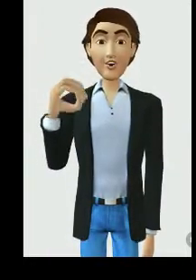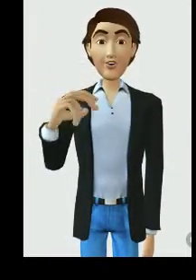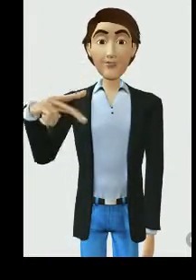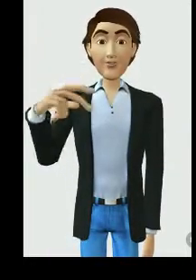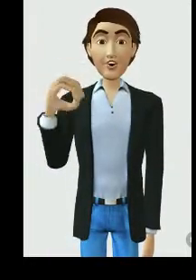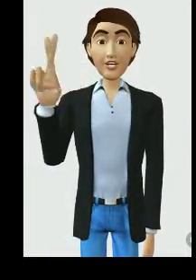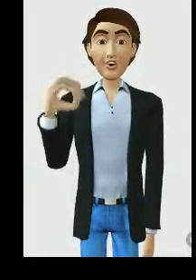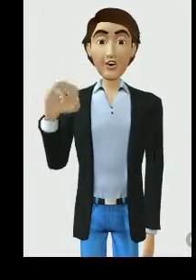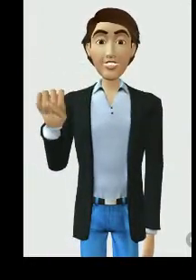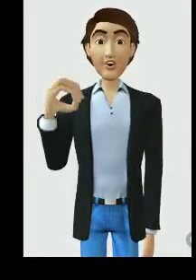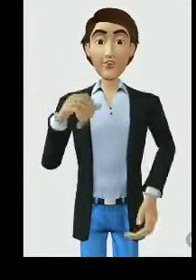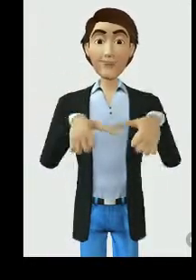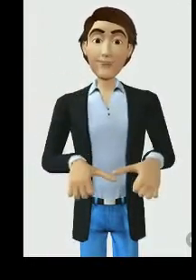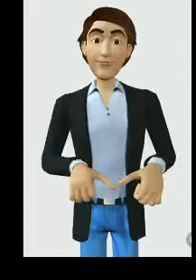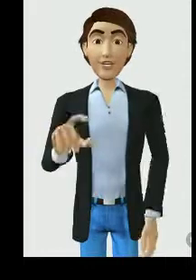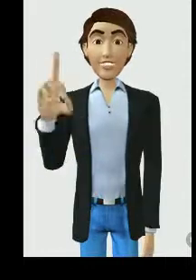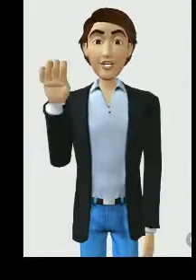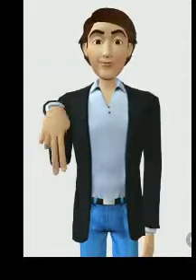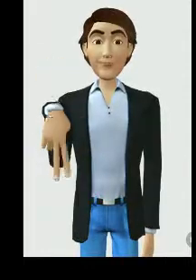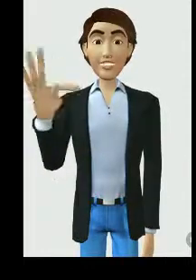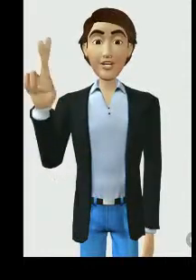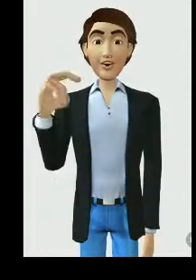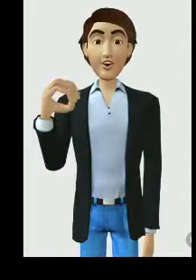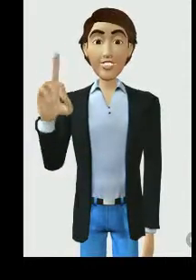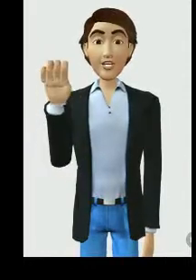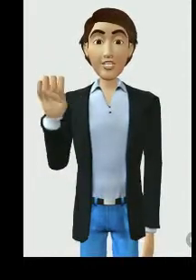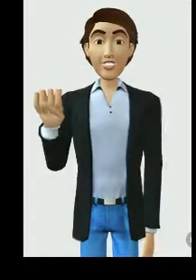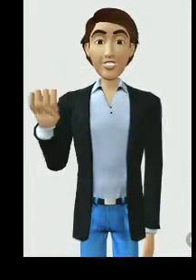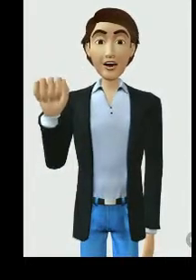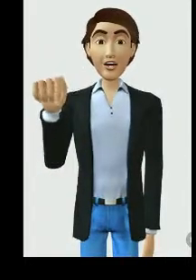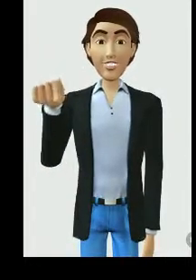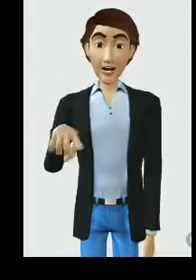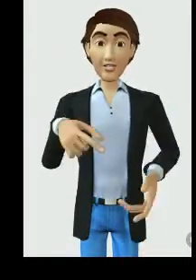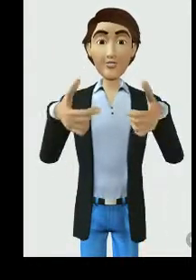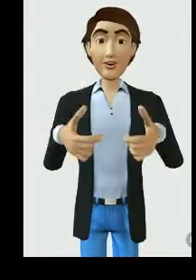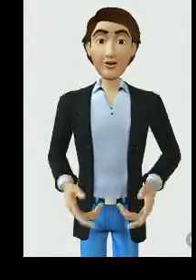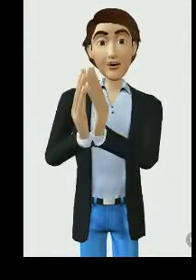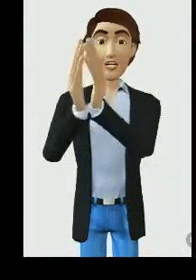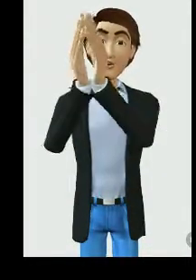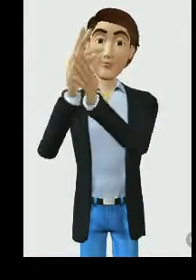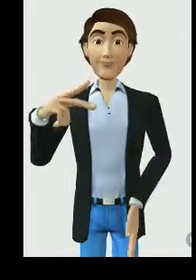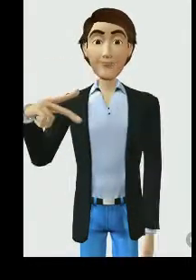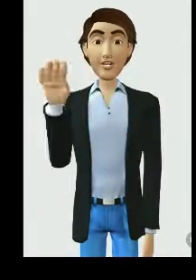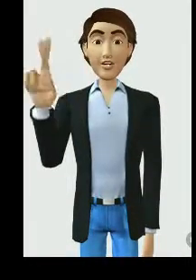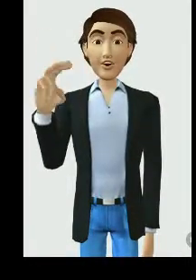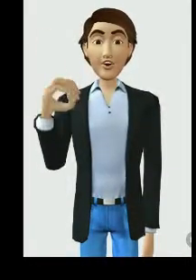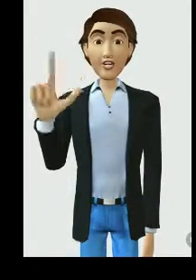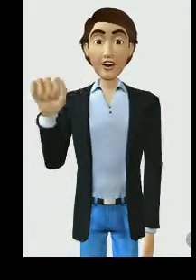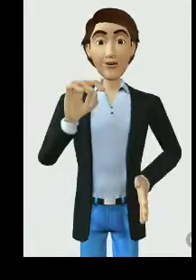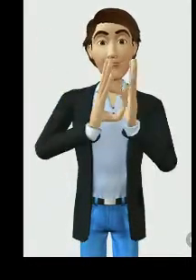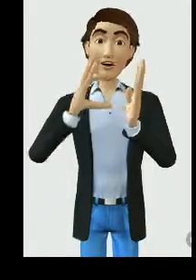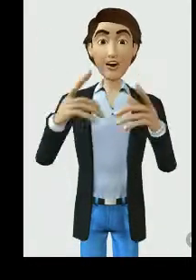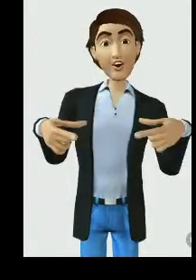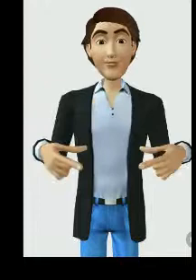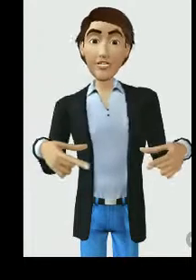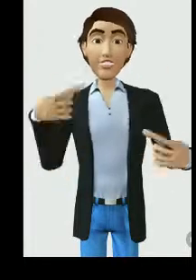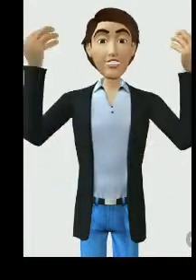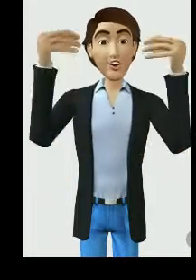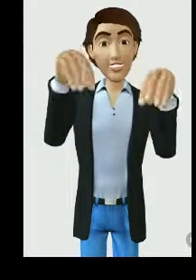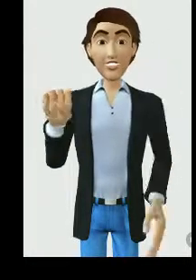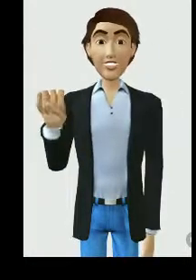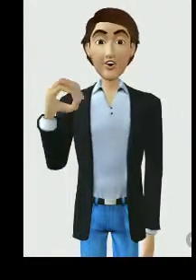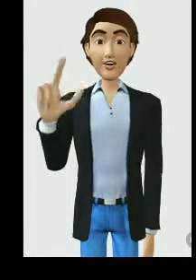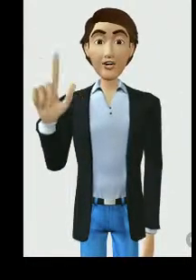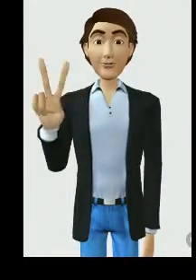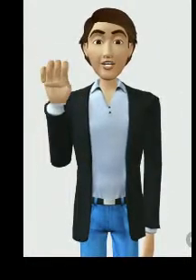o cartucho poroso que fica dentro dessa câmara, um balão com pérolas de vidro, onde é colocado o solvente, uma